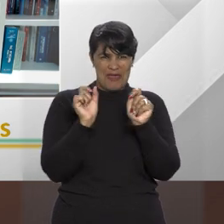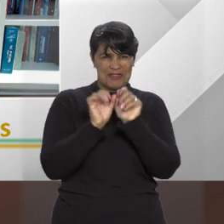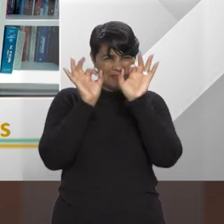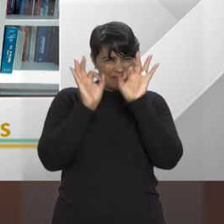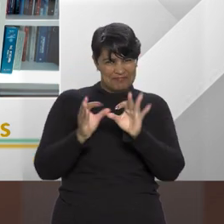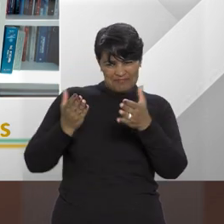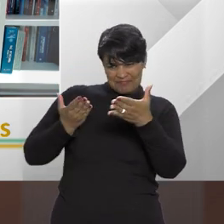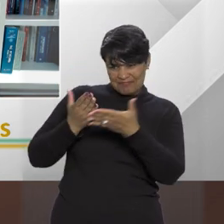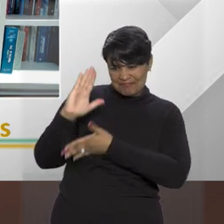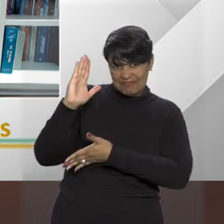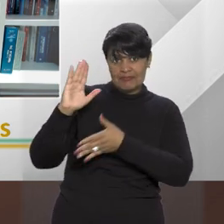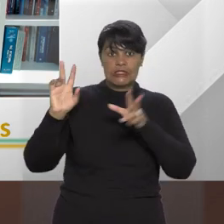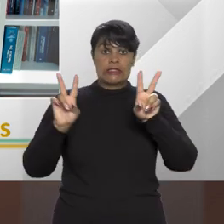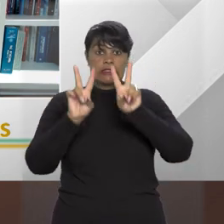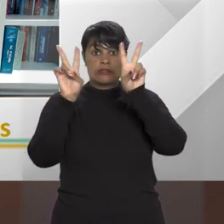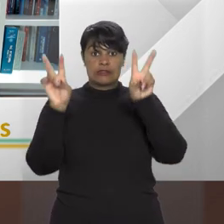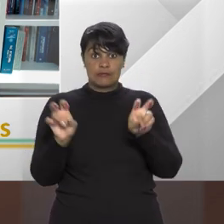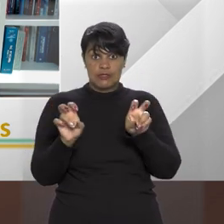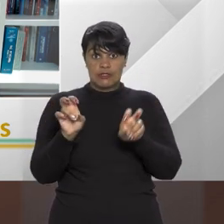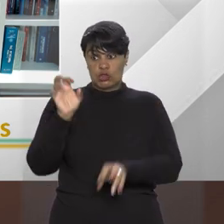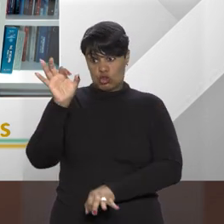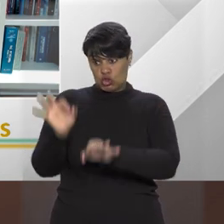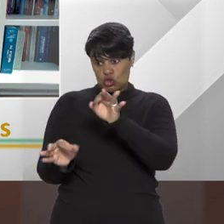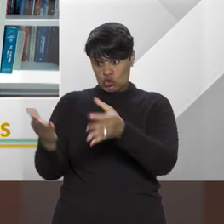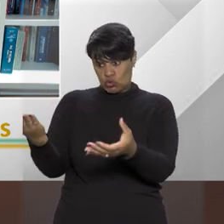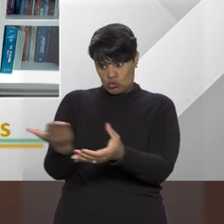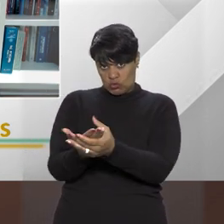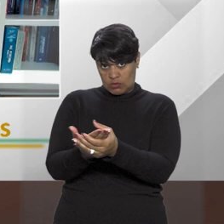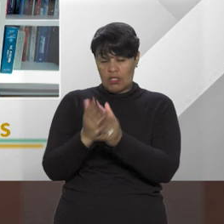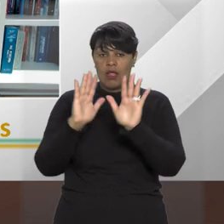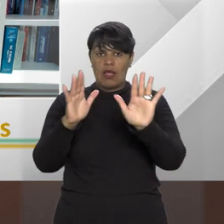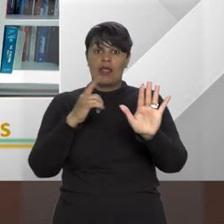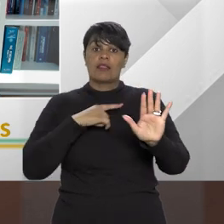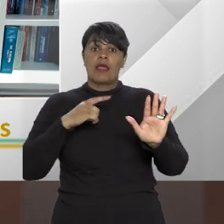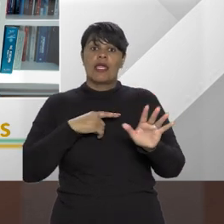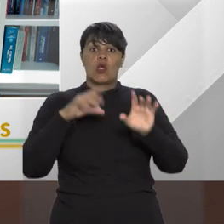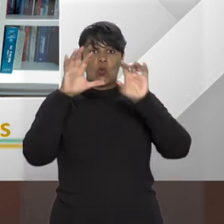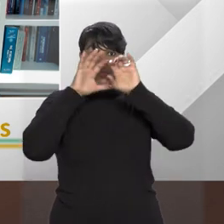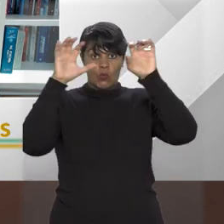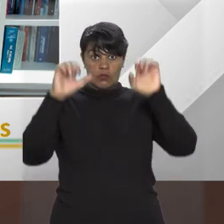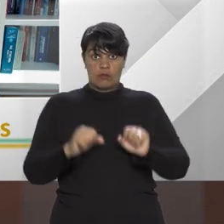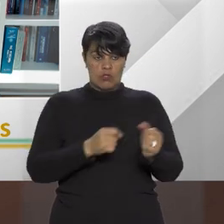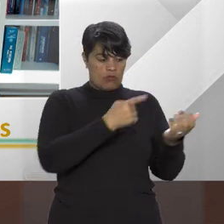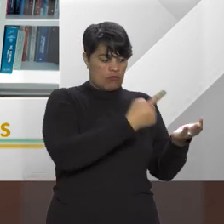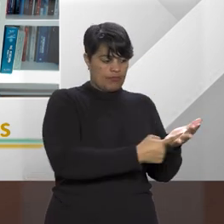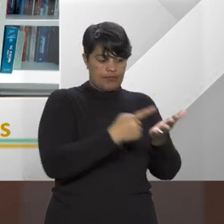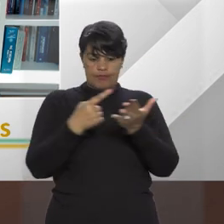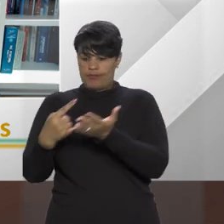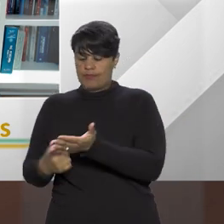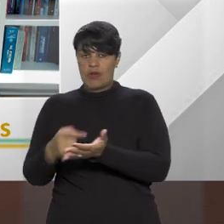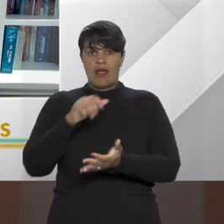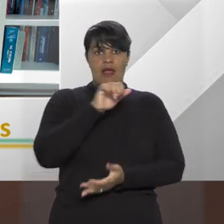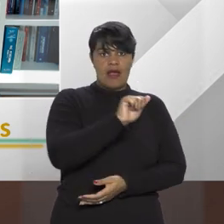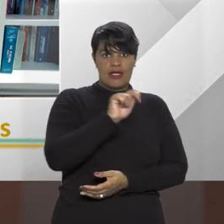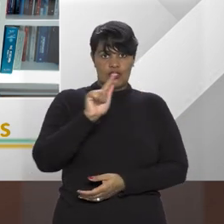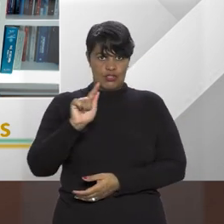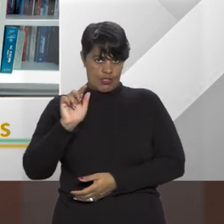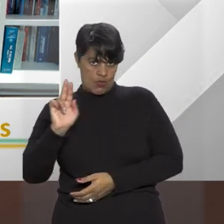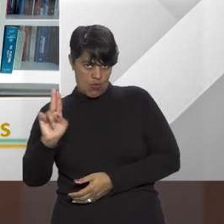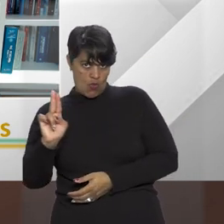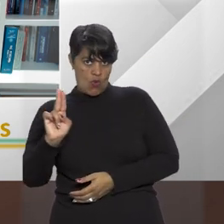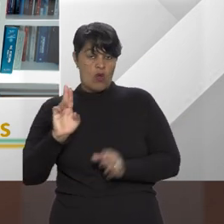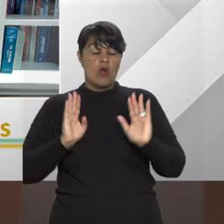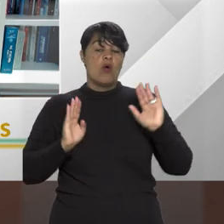cooperação técnica com a Advocacia Geral da União, voltadas, entre outros, à prevenção de litígios e o incentivo à resolução consensual